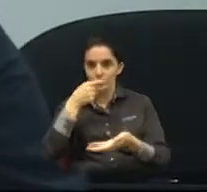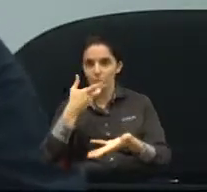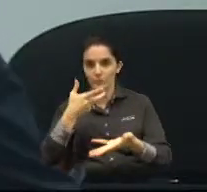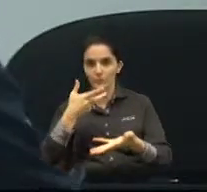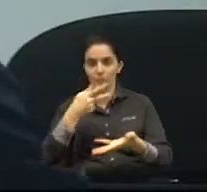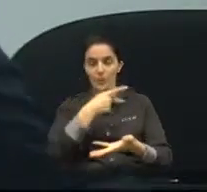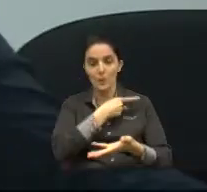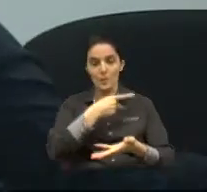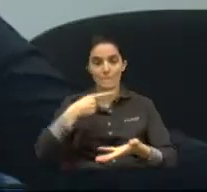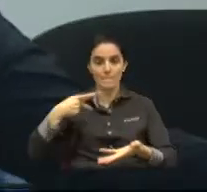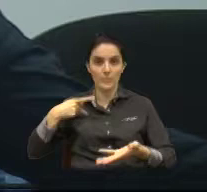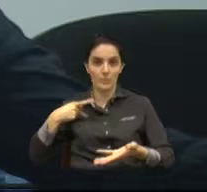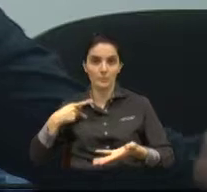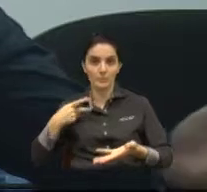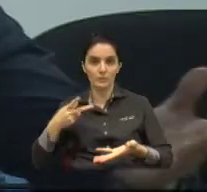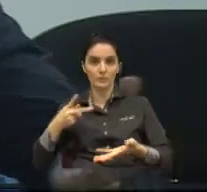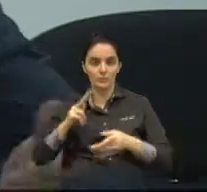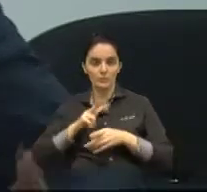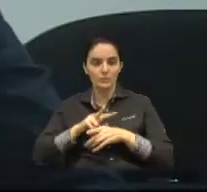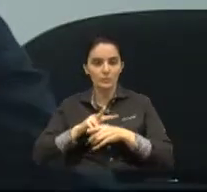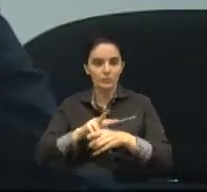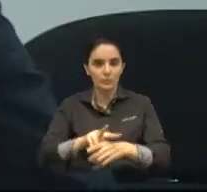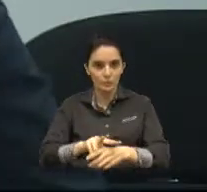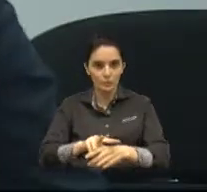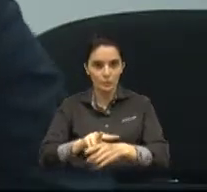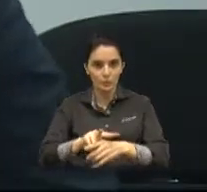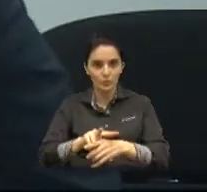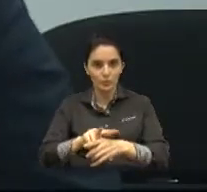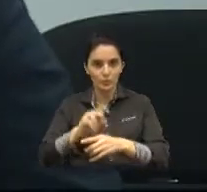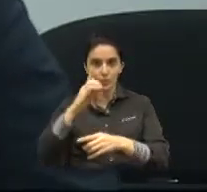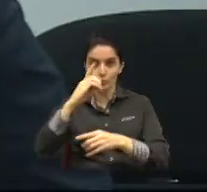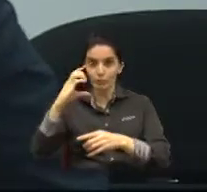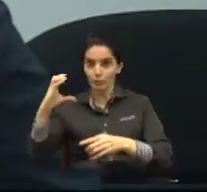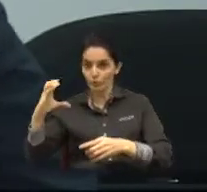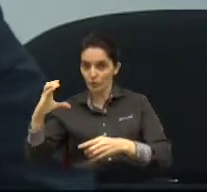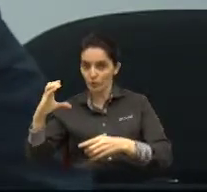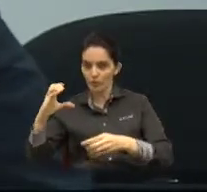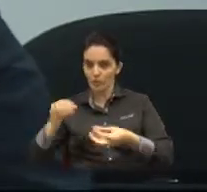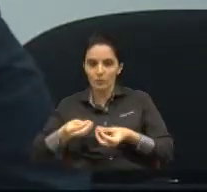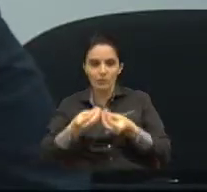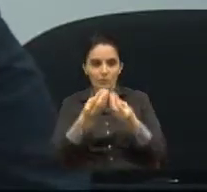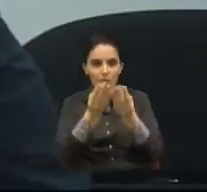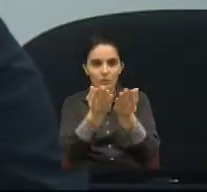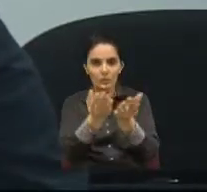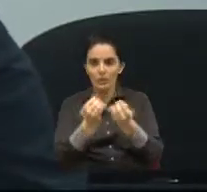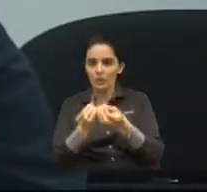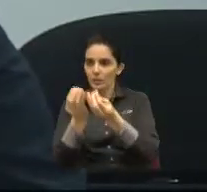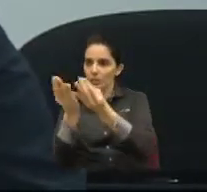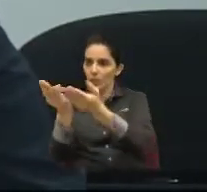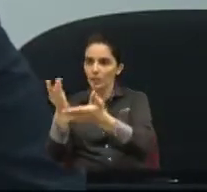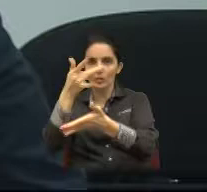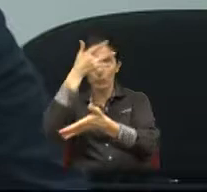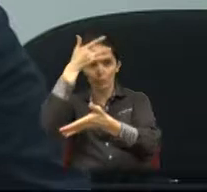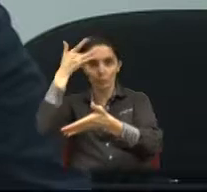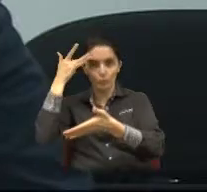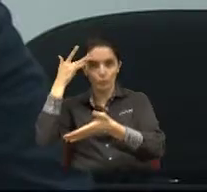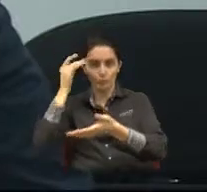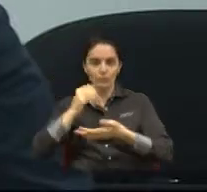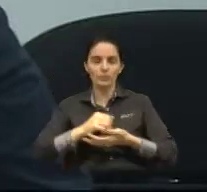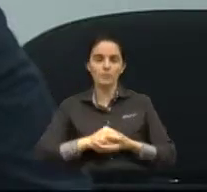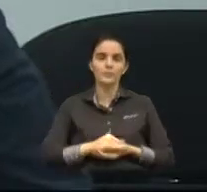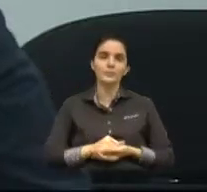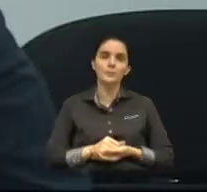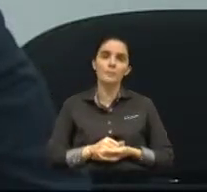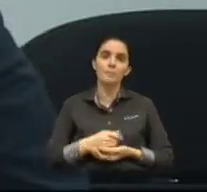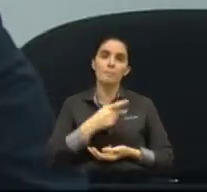os diáconos fazem a distribuição da ceia aos membros. E naquela noite o pastor Silas